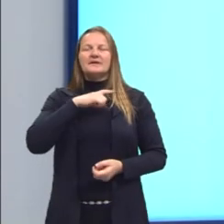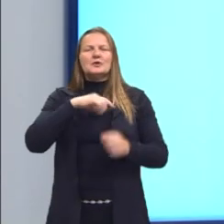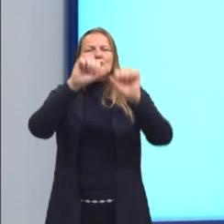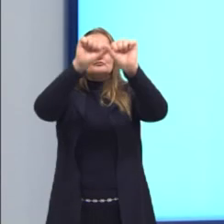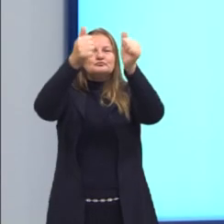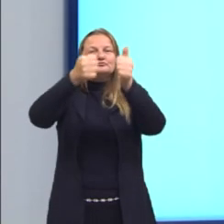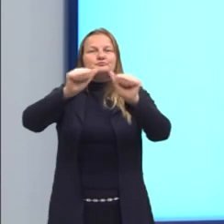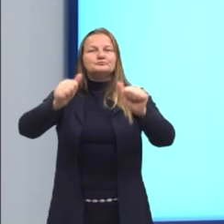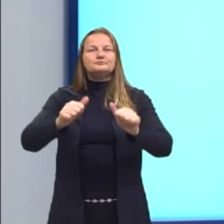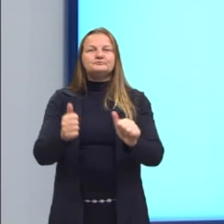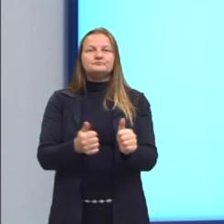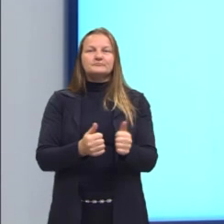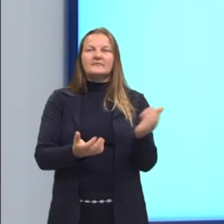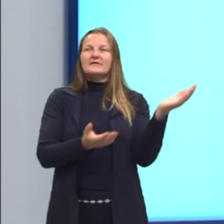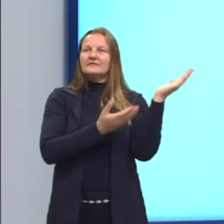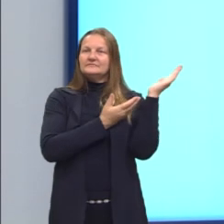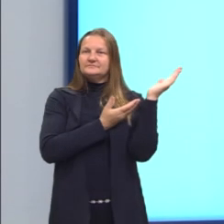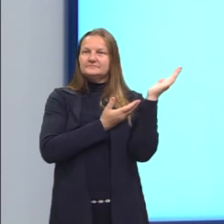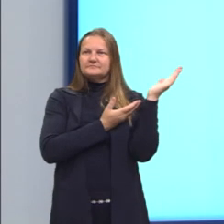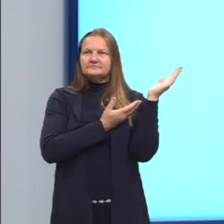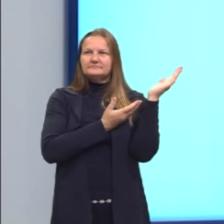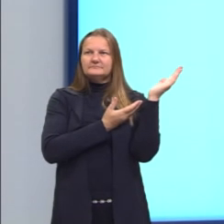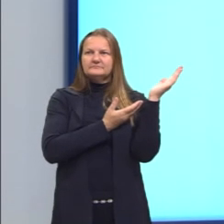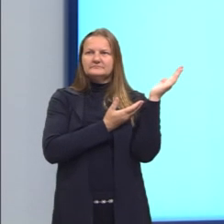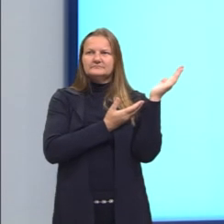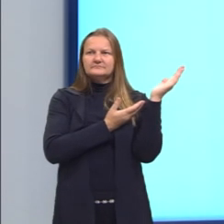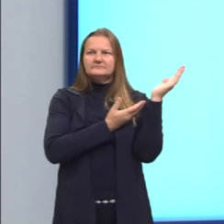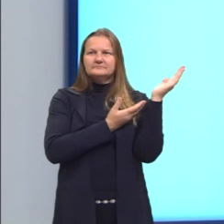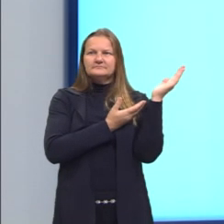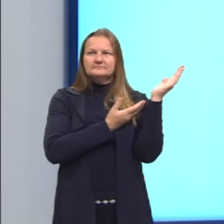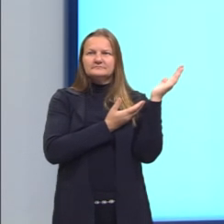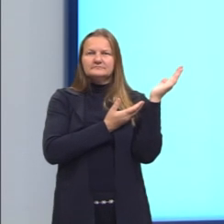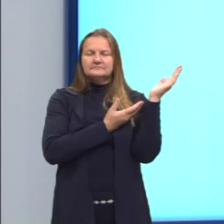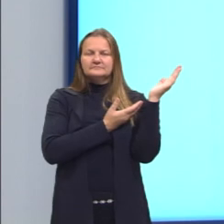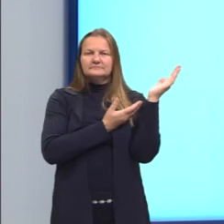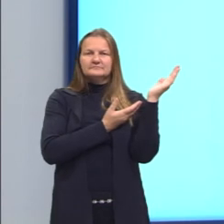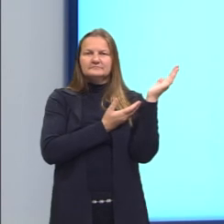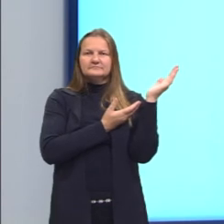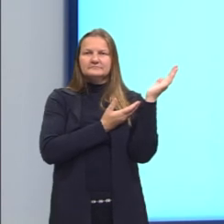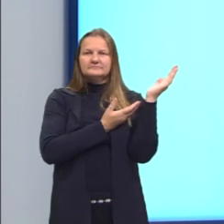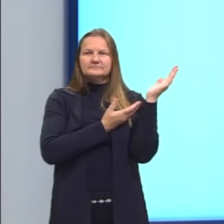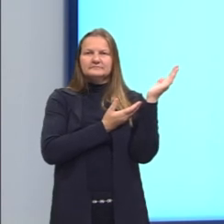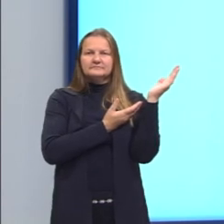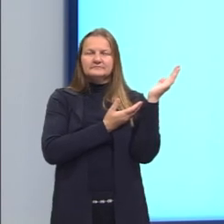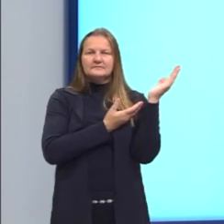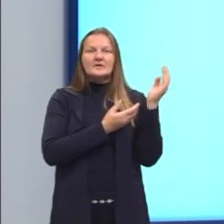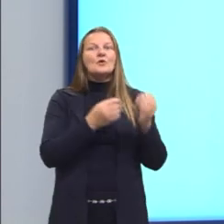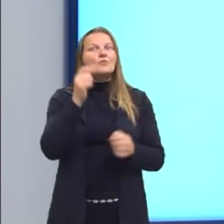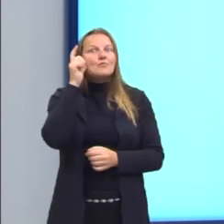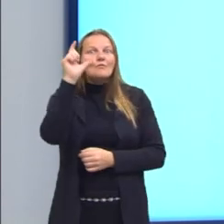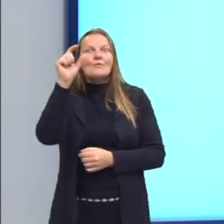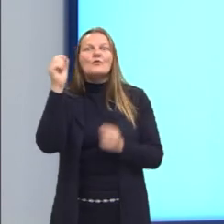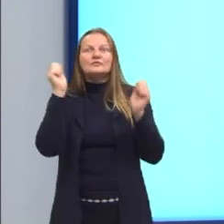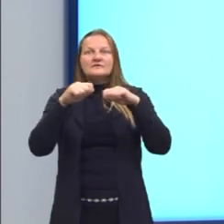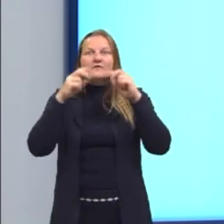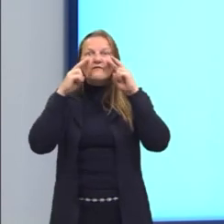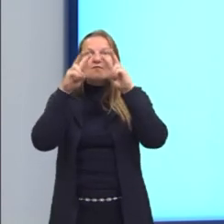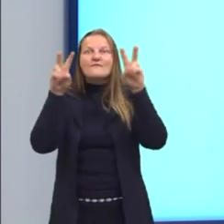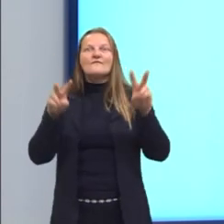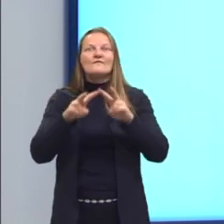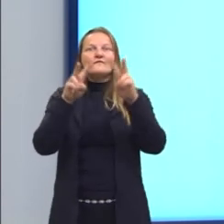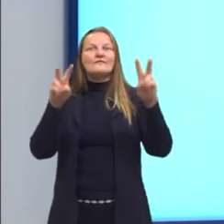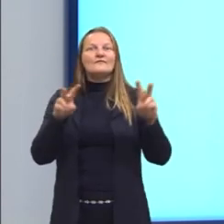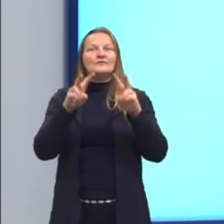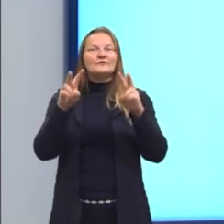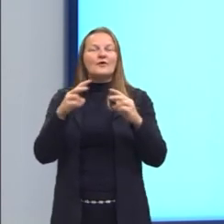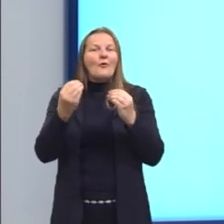imagem só trazendo então ali as pirâmides né e onde a gente consegue então visualizar